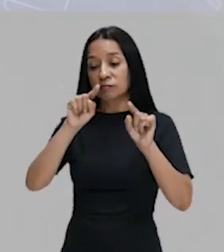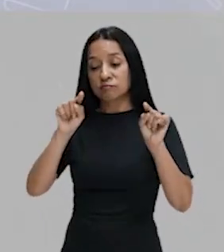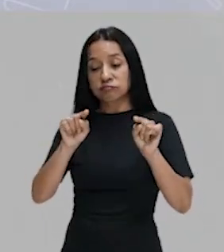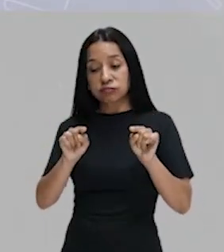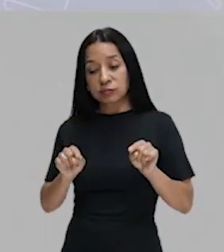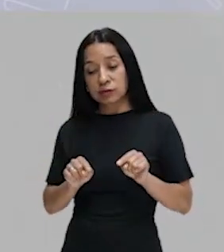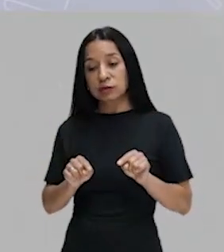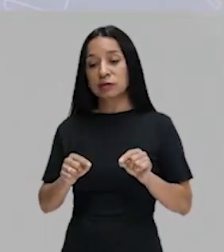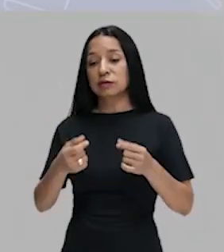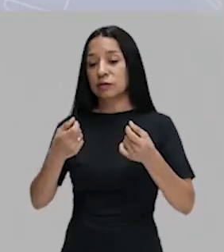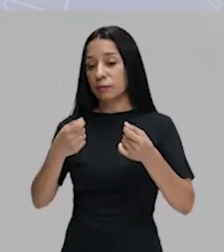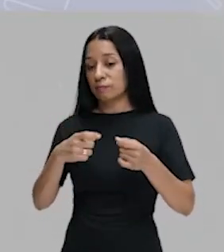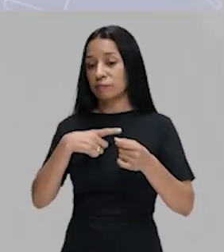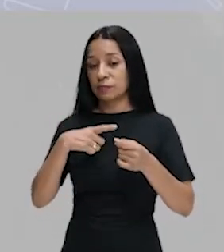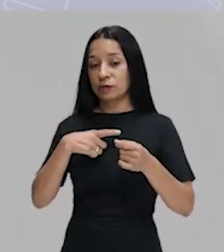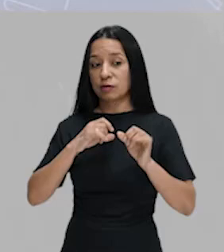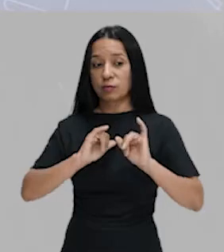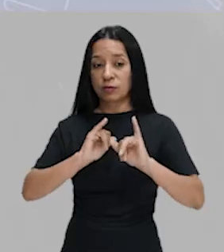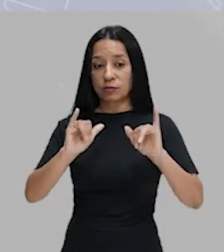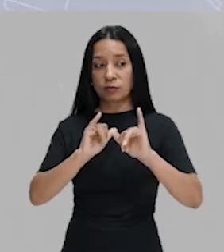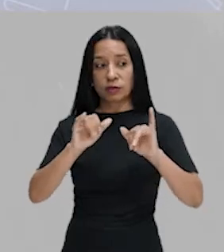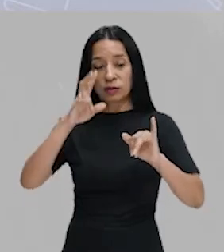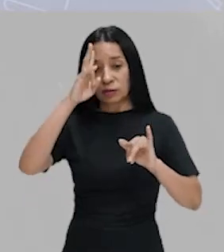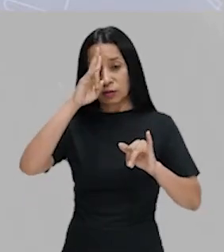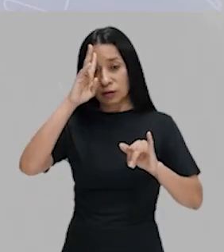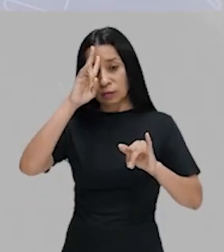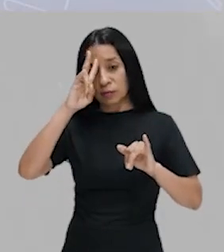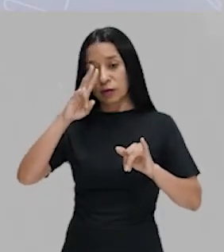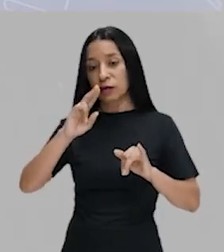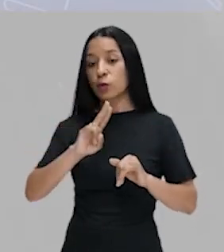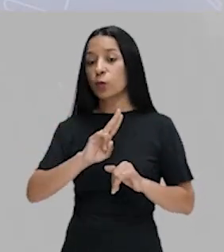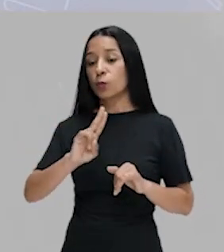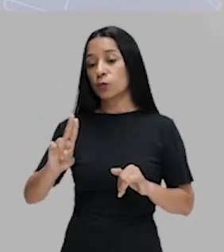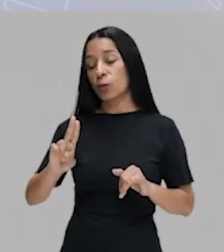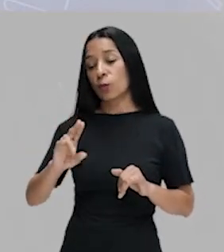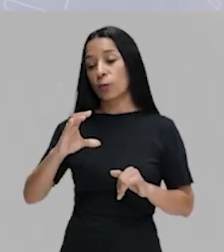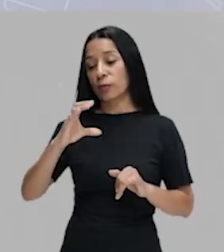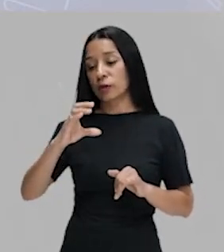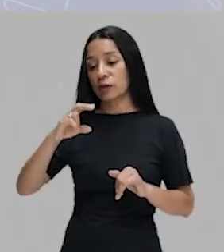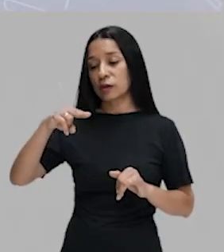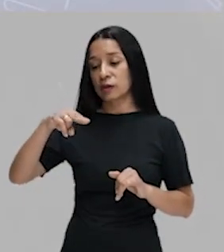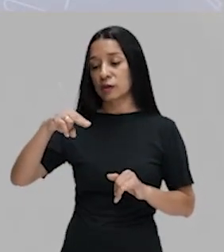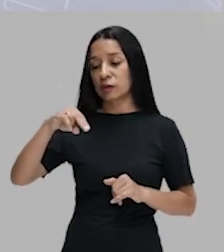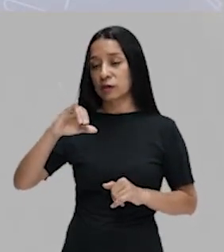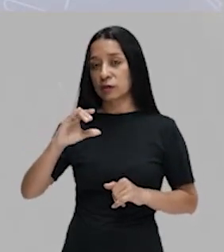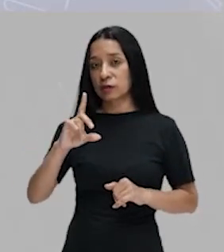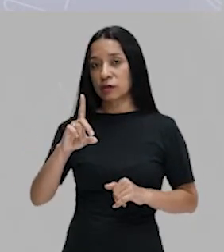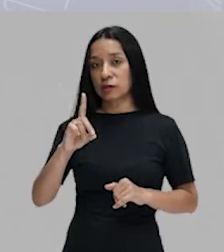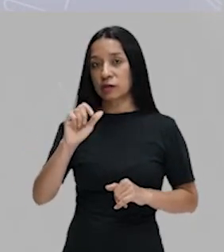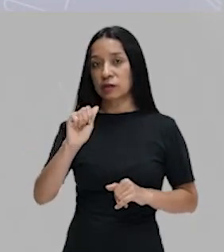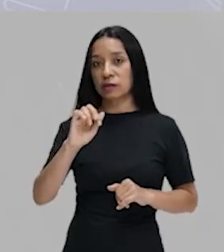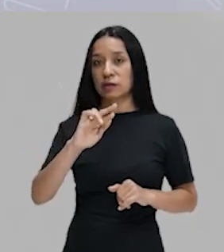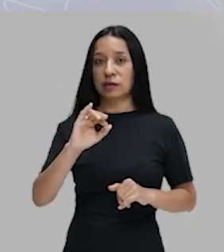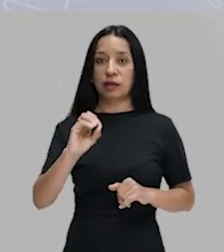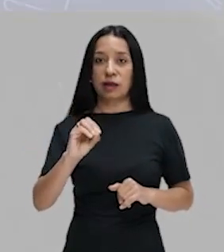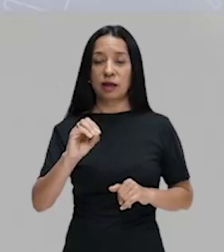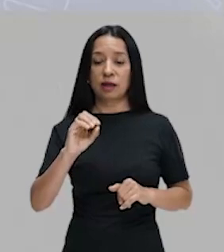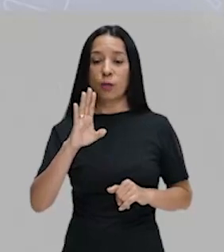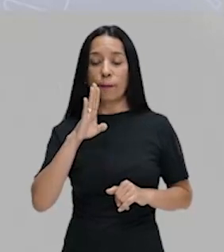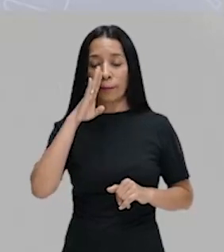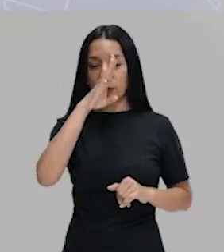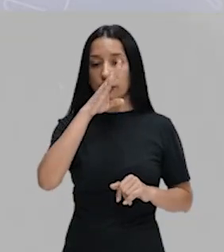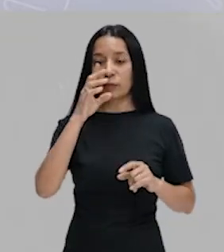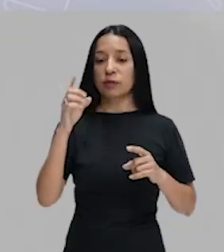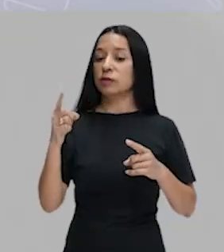lembrar que o nome quinidário vem principalmente do tipo de célula que eles possuem, que